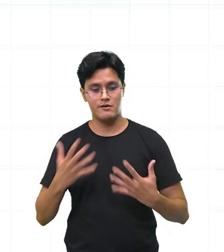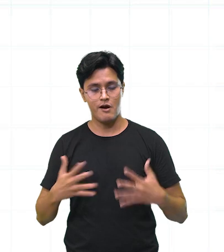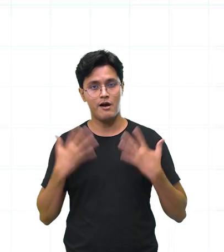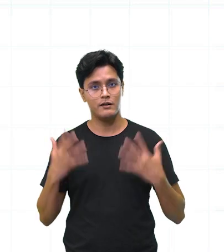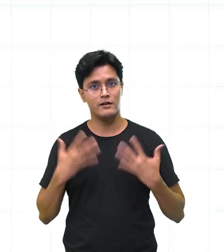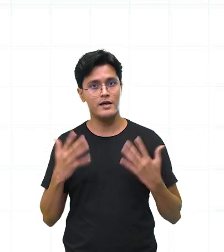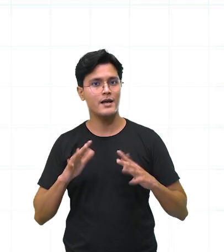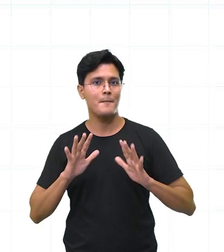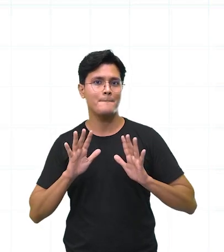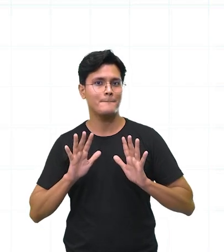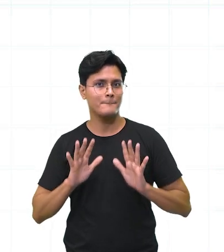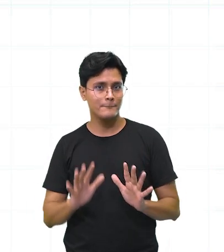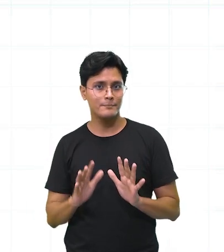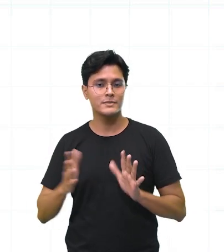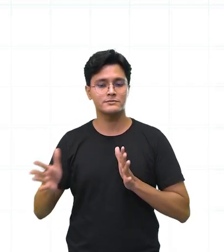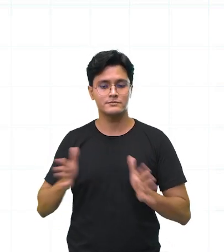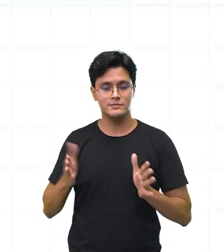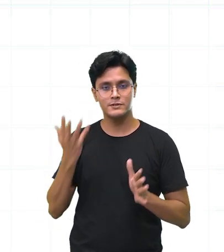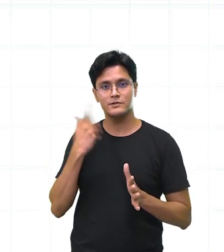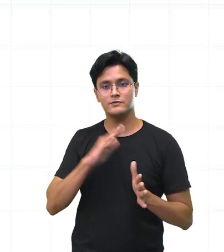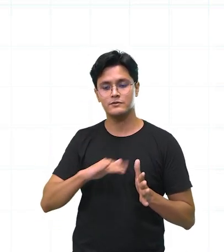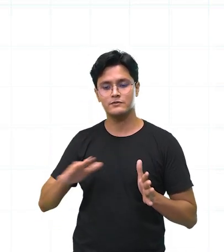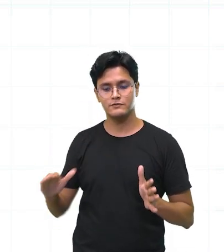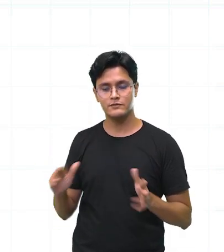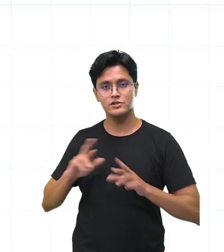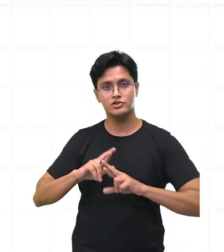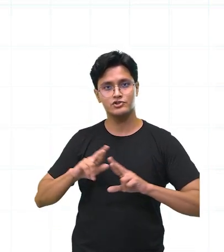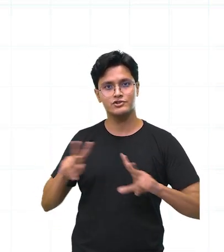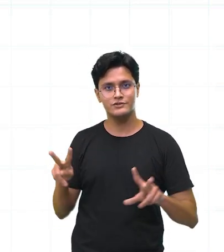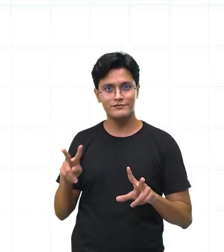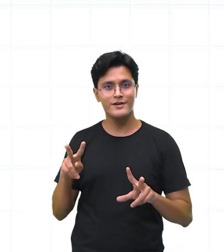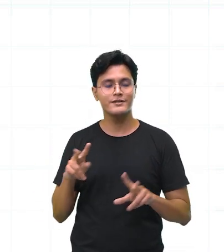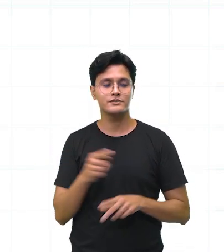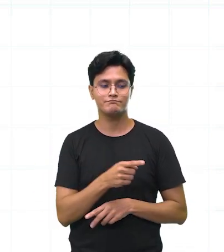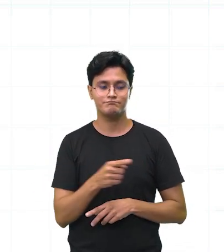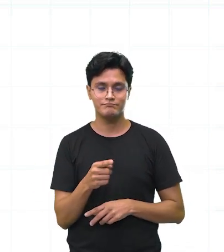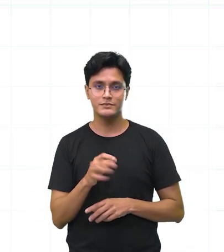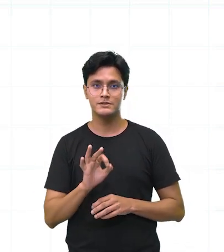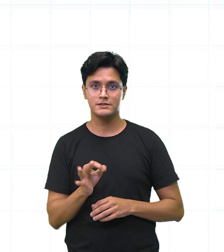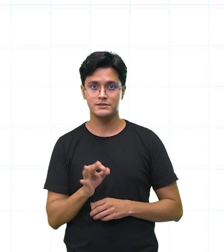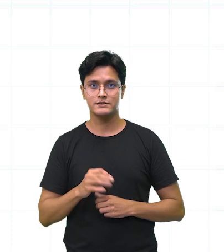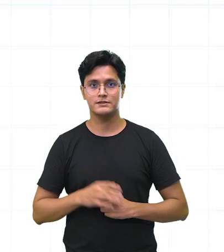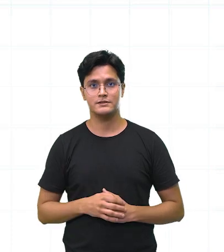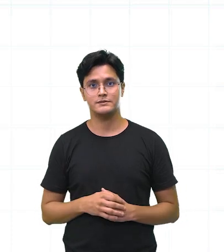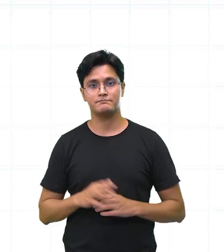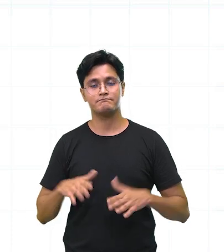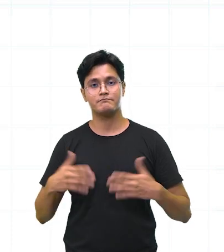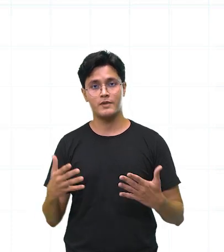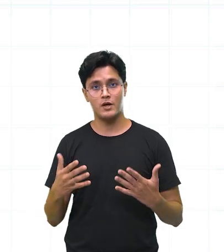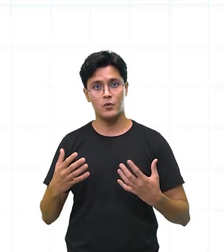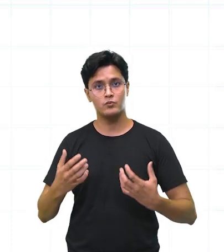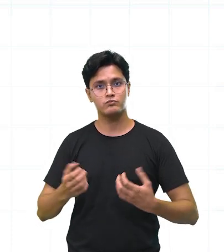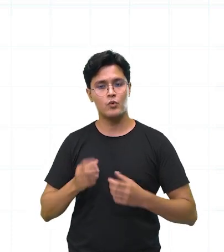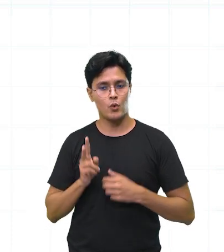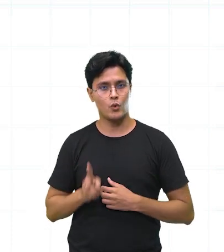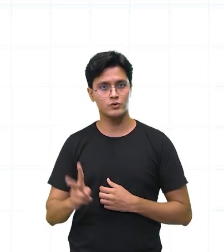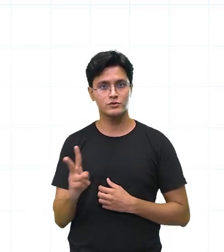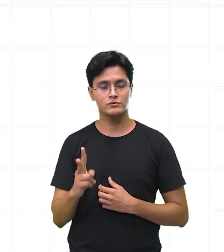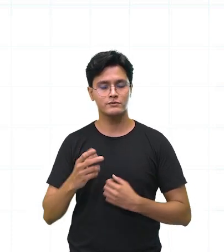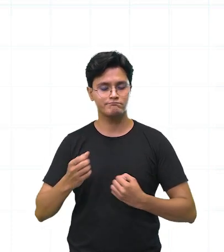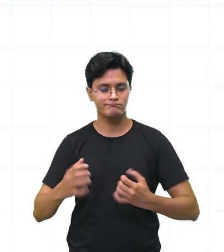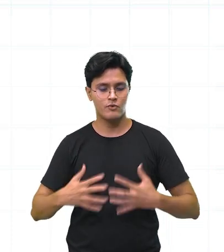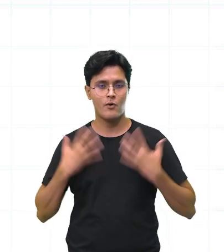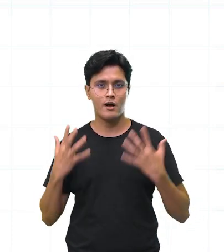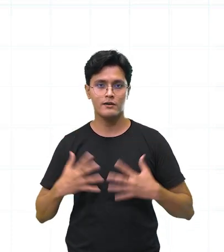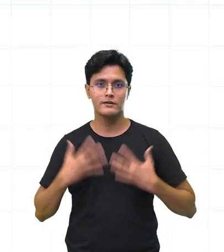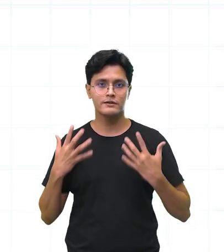essa oportunidade de brincar, será? Aí ele diz assim, numa onda de alegria que não foi